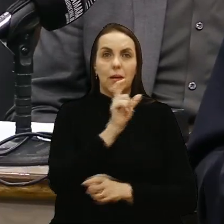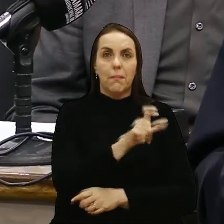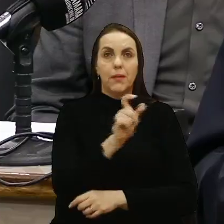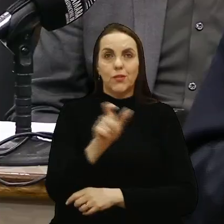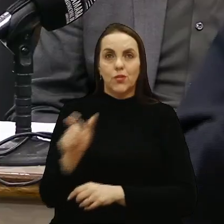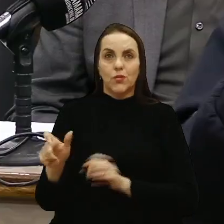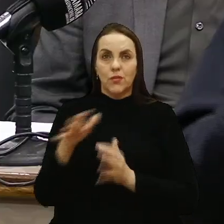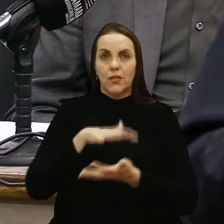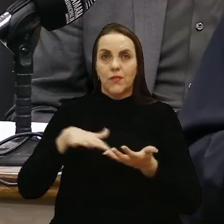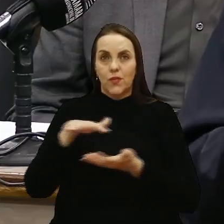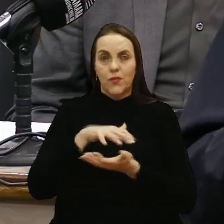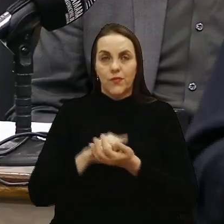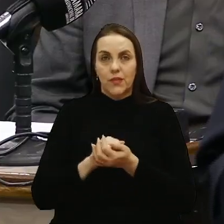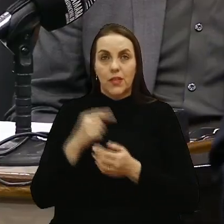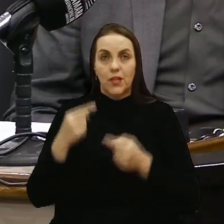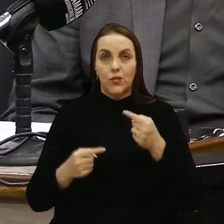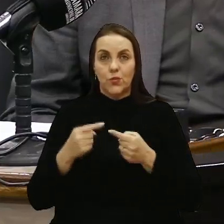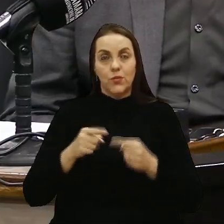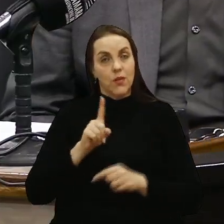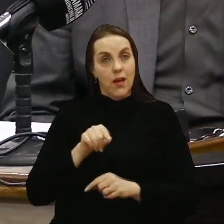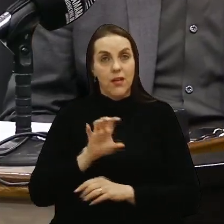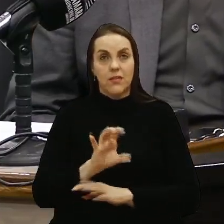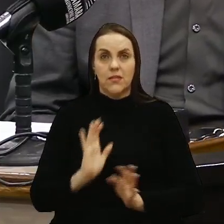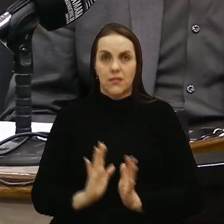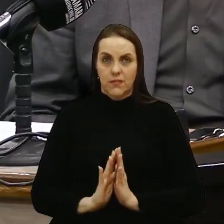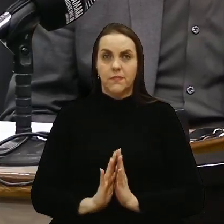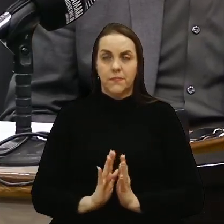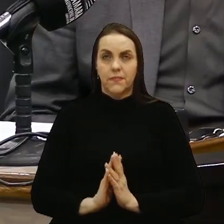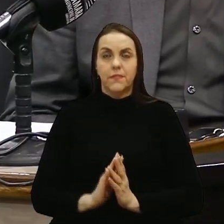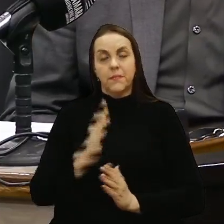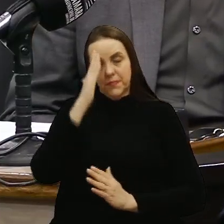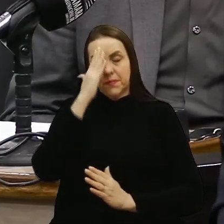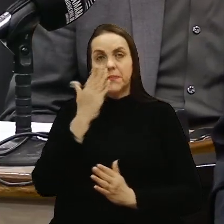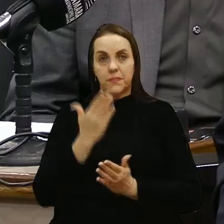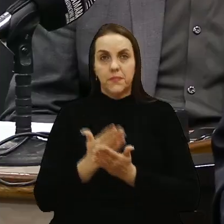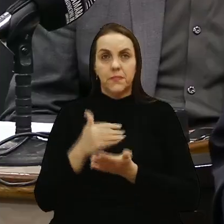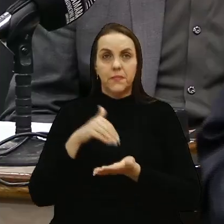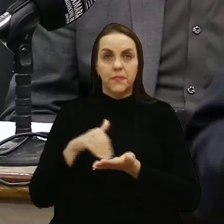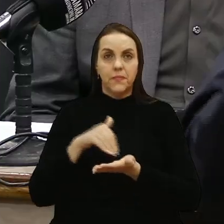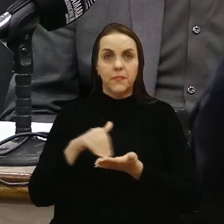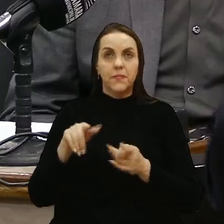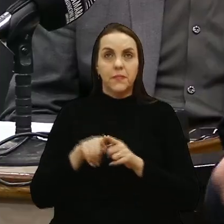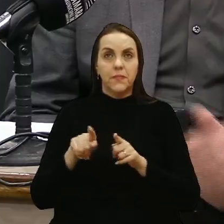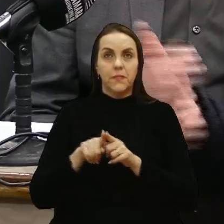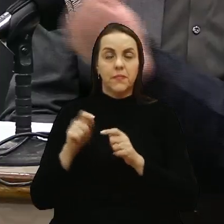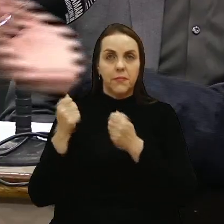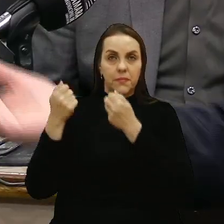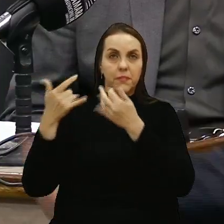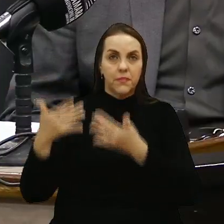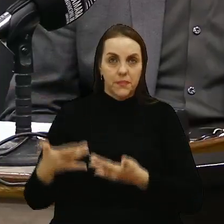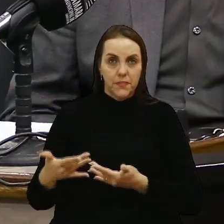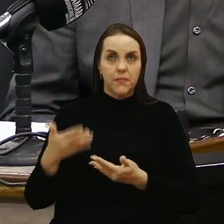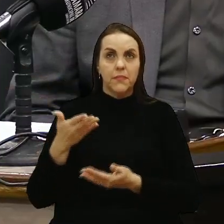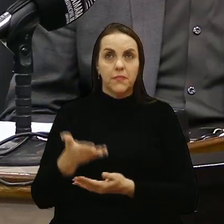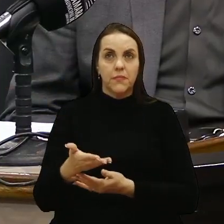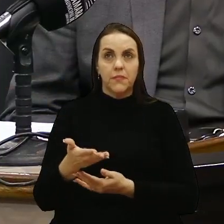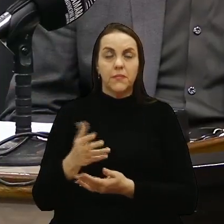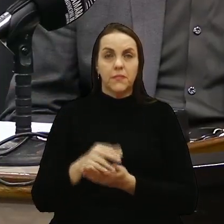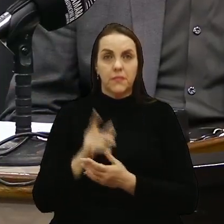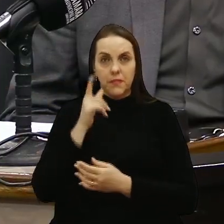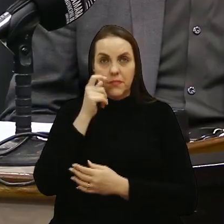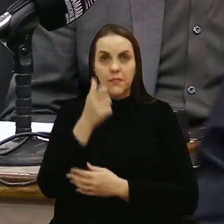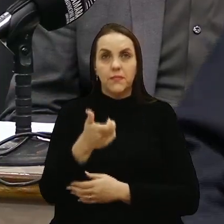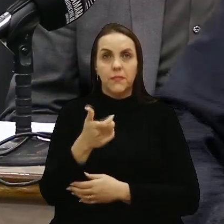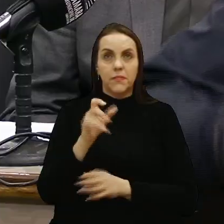está em discussão. Eu acredito que o vereador, o secretário, também está vindo aí para dar uma explicação, para conversar com os interessados que estão